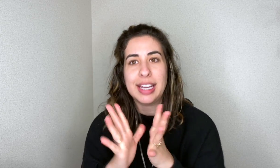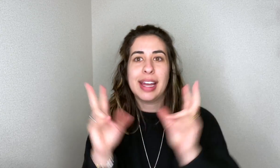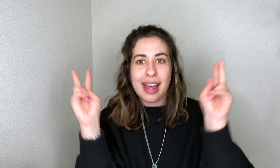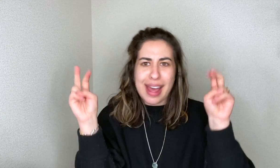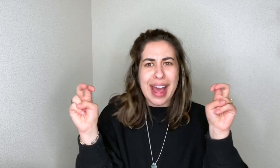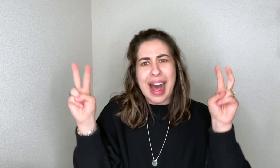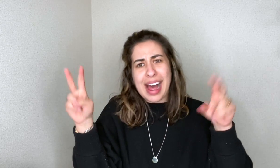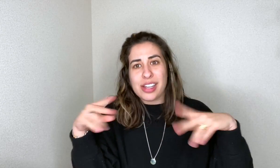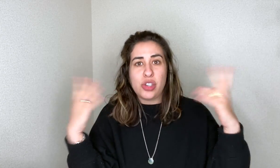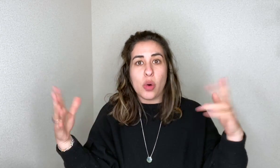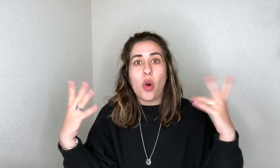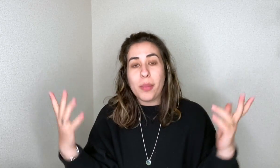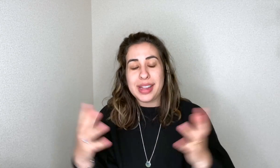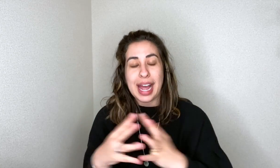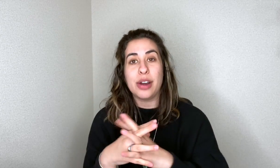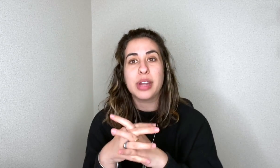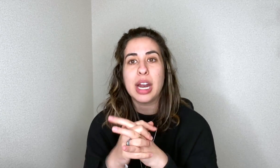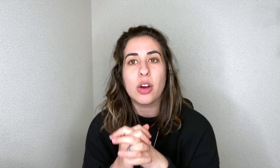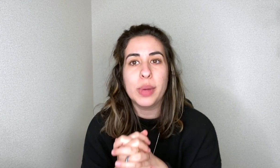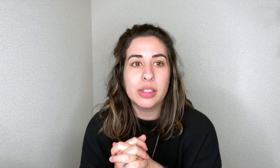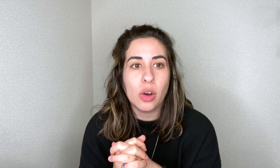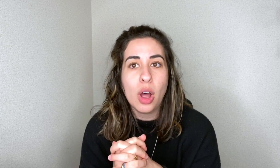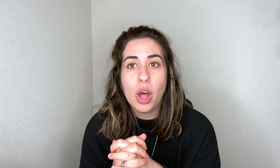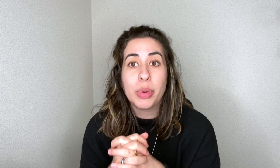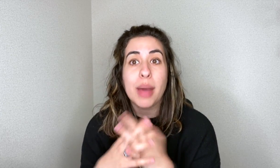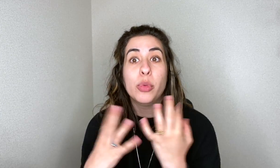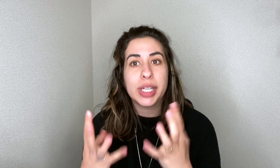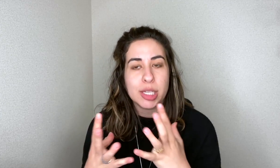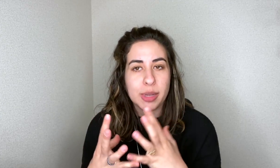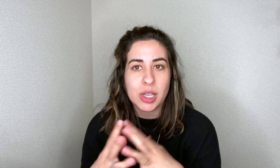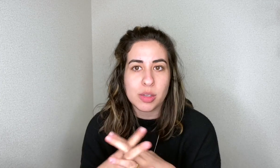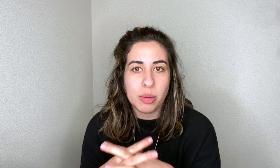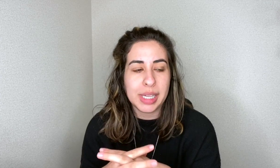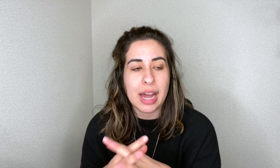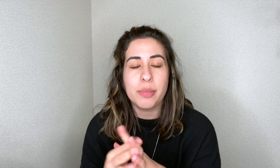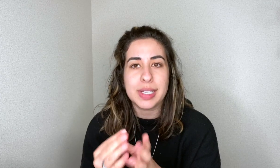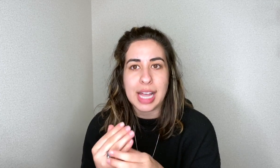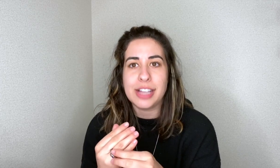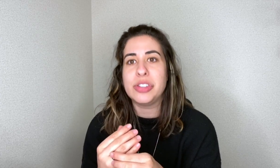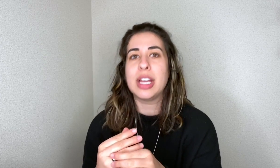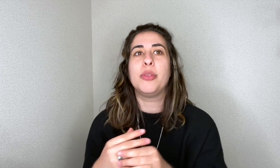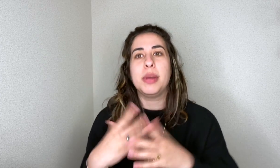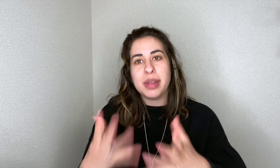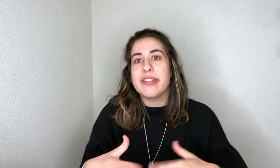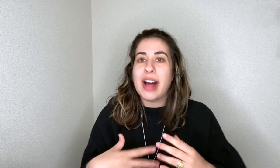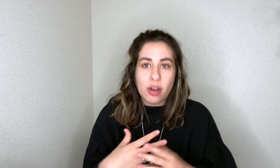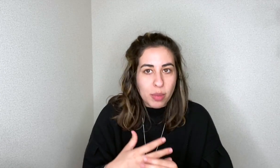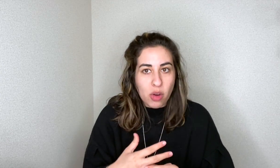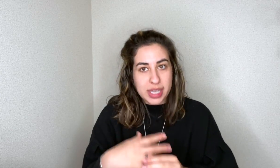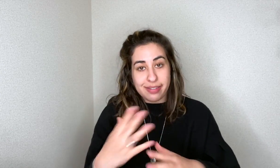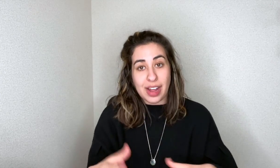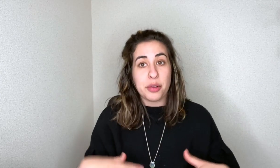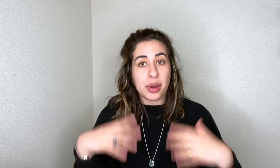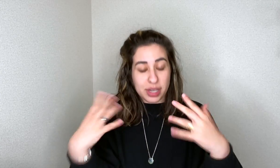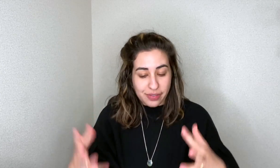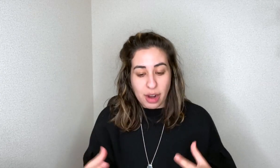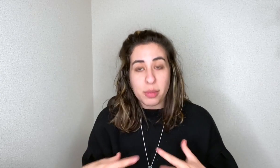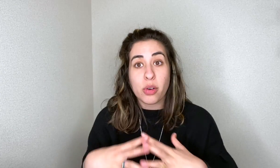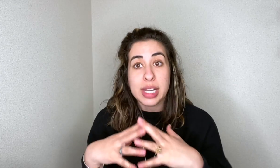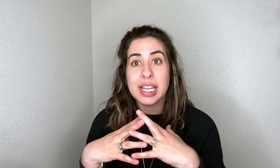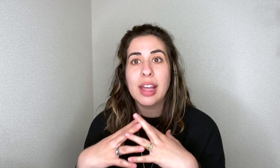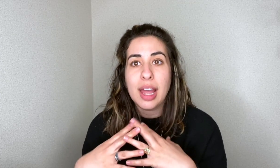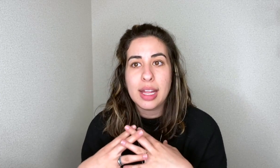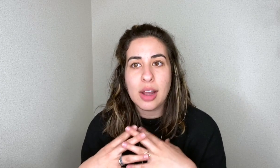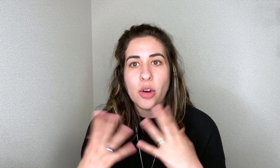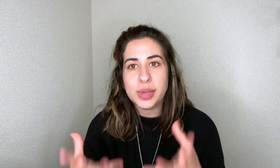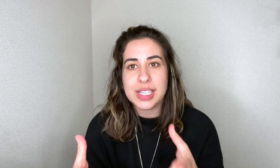esse react ou comentário que ele comentou. Porque muitas pessoas me mandaram mensagem dizendo: Bibi, fala alguma coisa, fala alguma coisa, fala